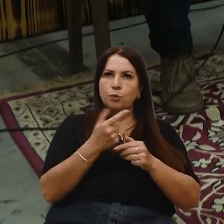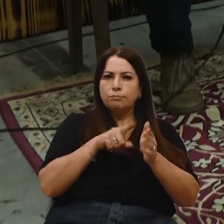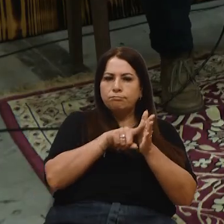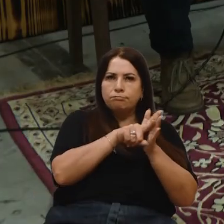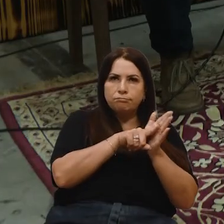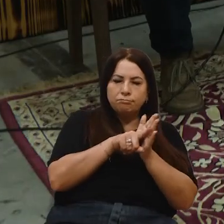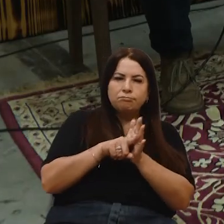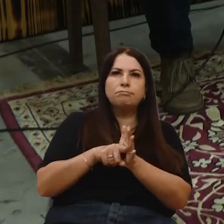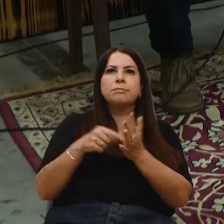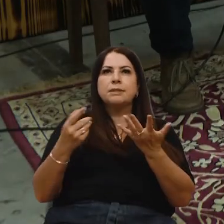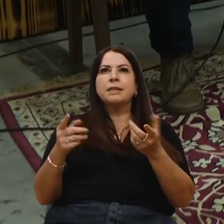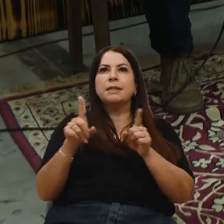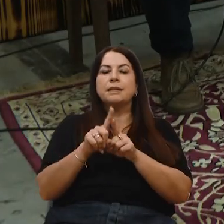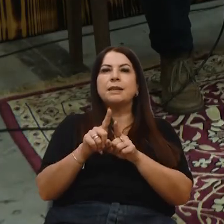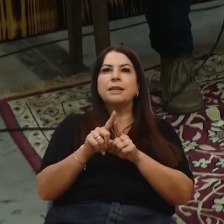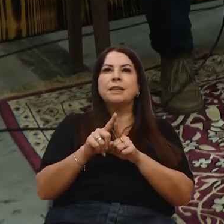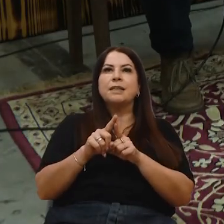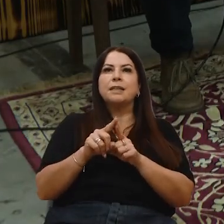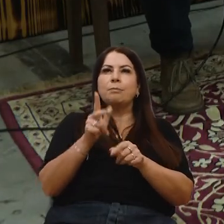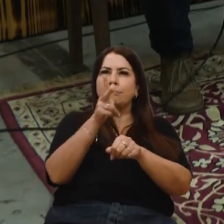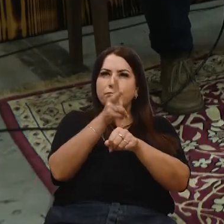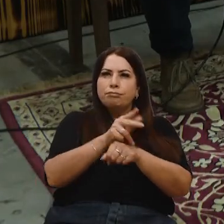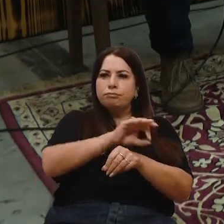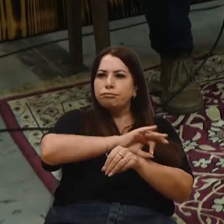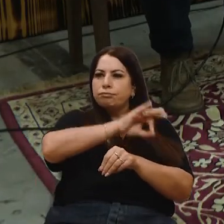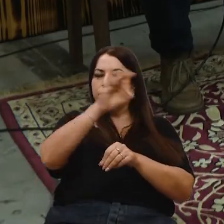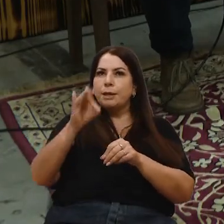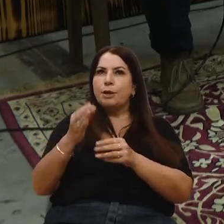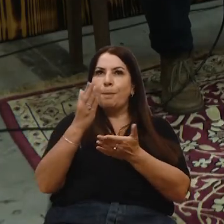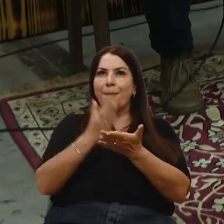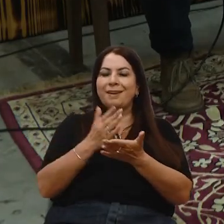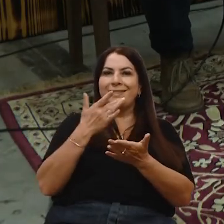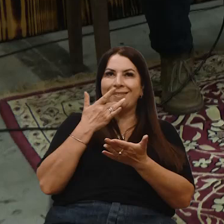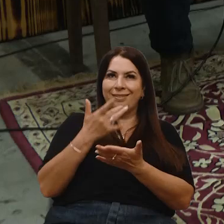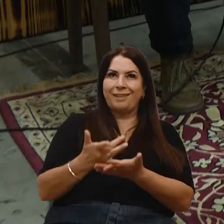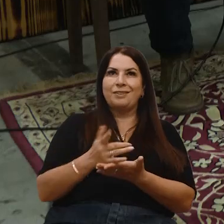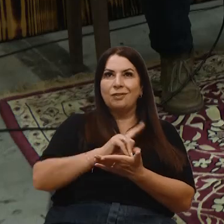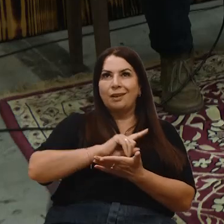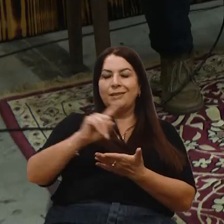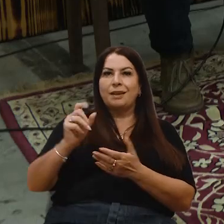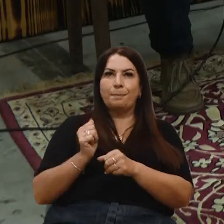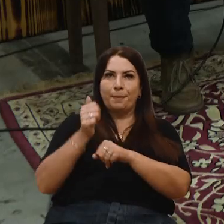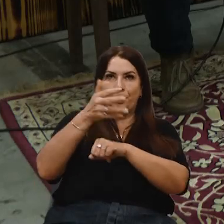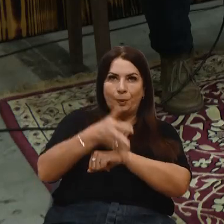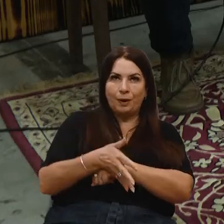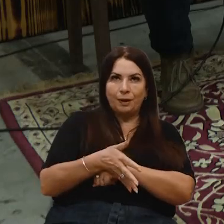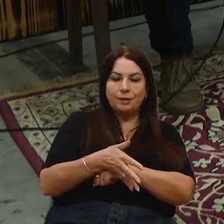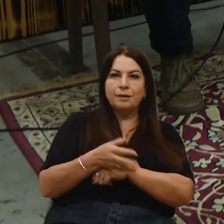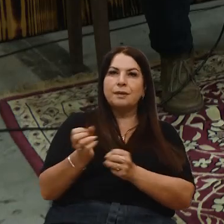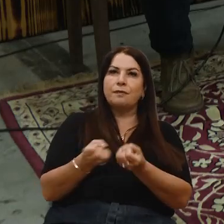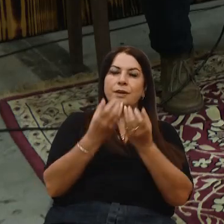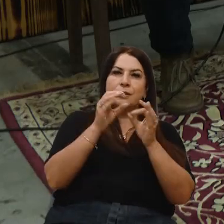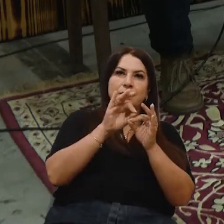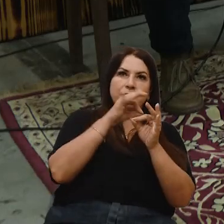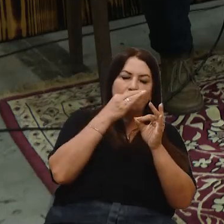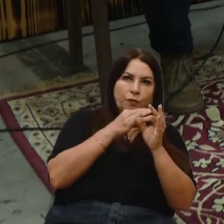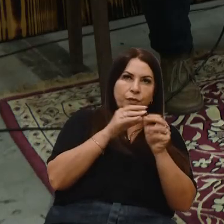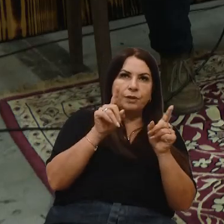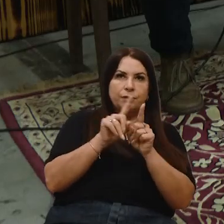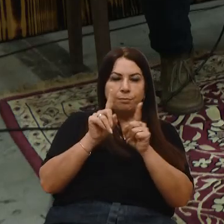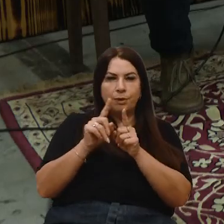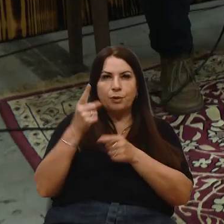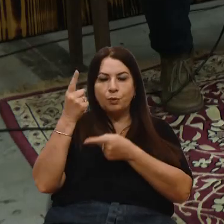todo de pesquisa e tal. Nós vamos ter longas transmissões, começando no meio da tarde e indo até a madrugada, tanto da Festa da